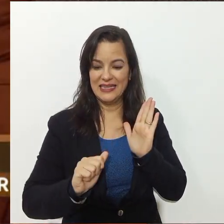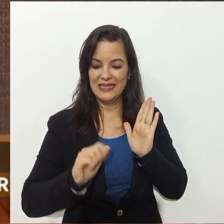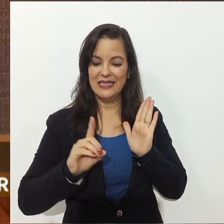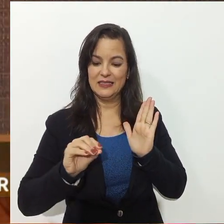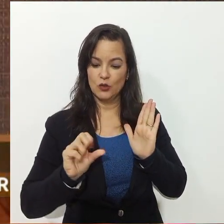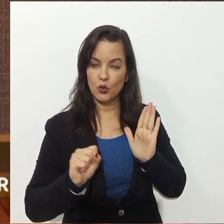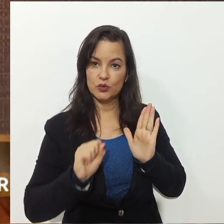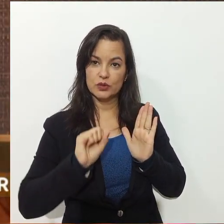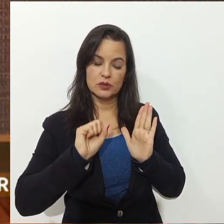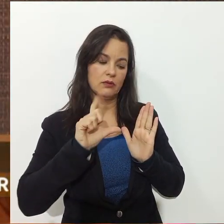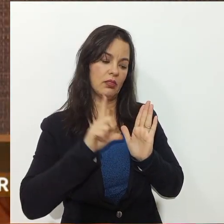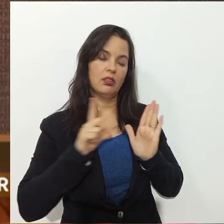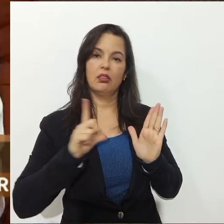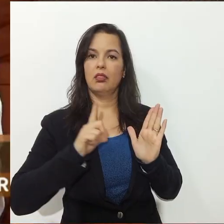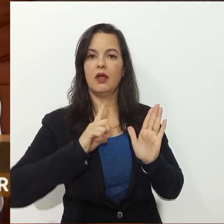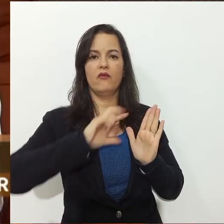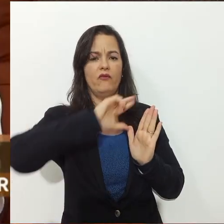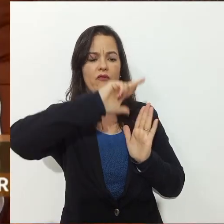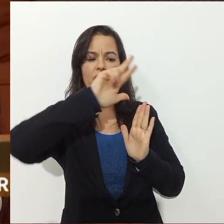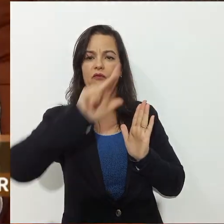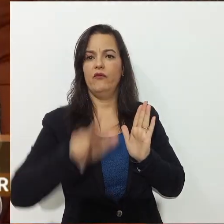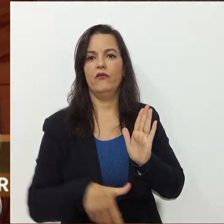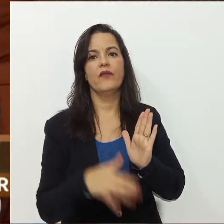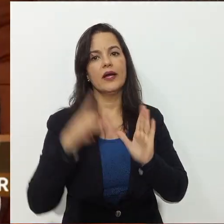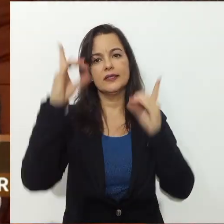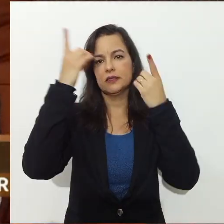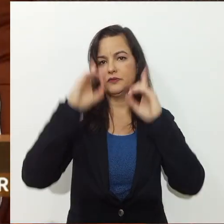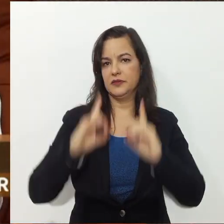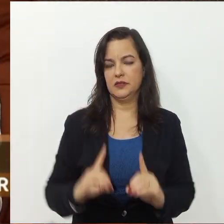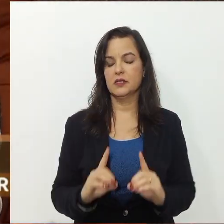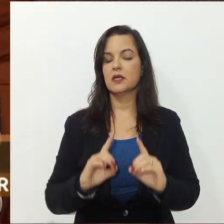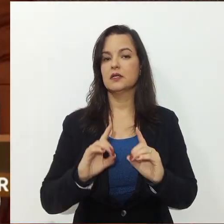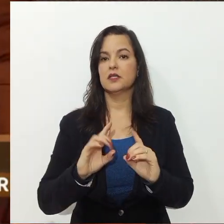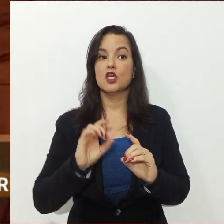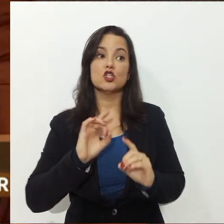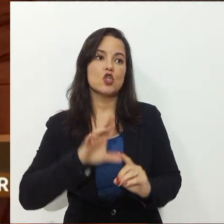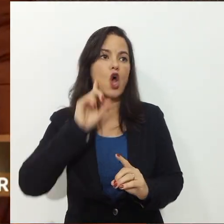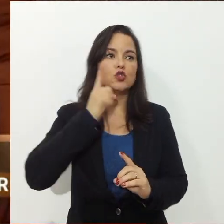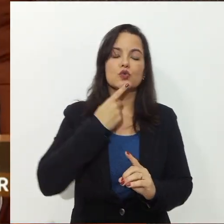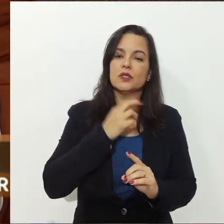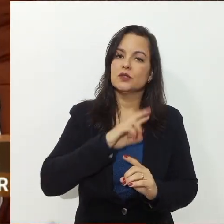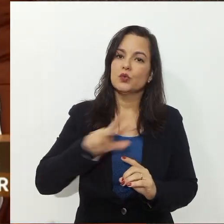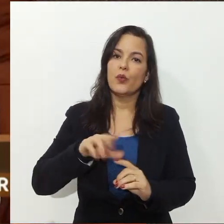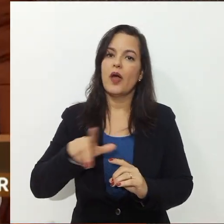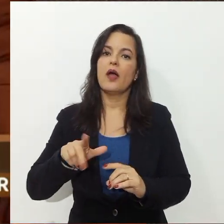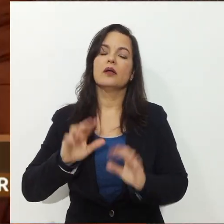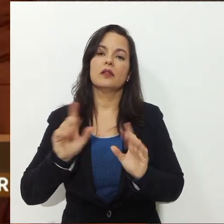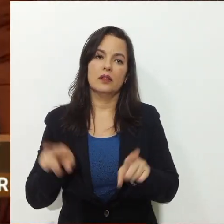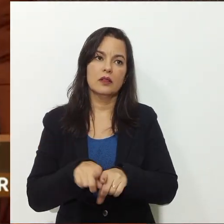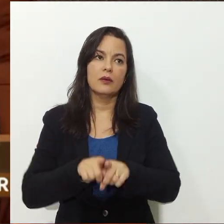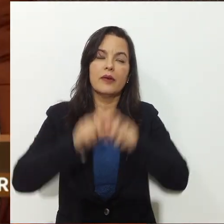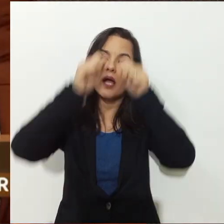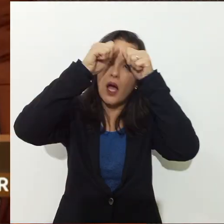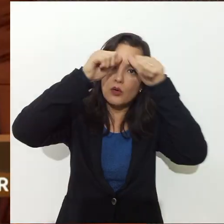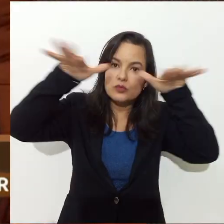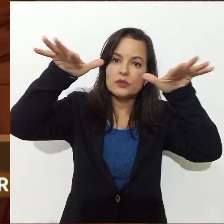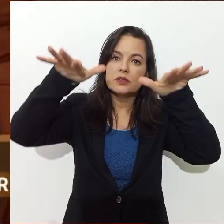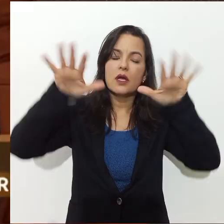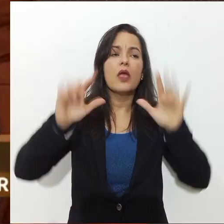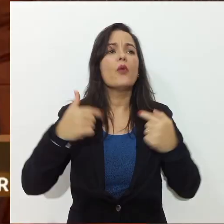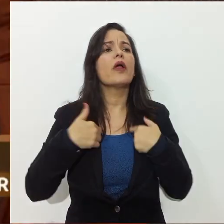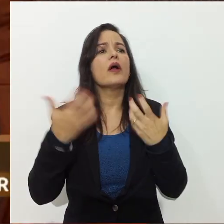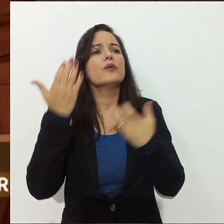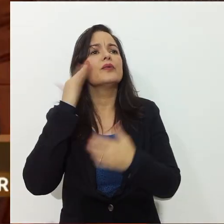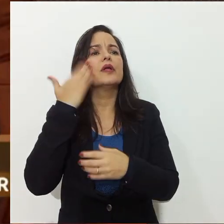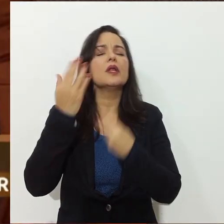só profissionais que trabalham com crianças com deficiência auditiva, deficiências como autismo e tudo mais. Queria entender um pouco por onde que